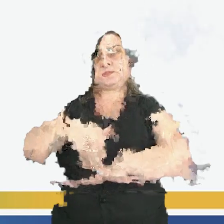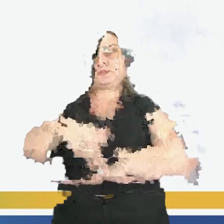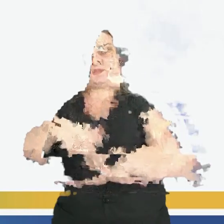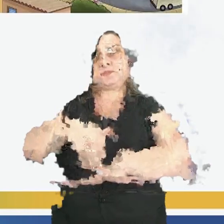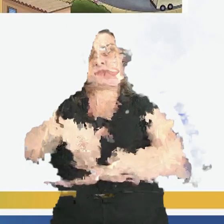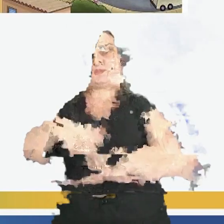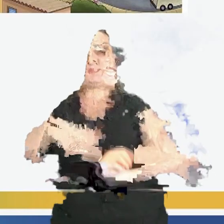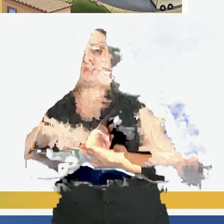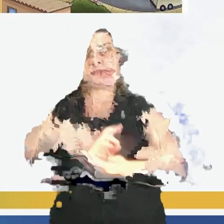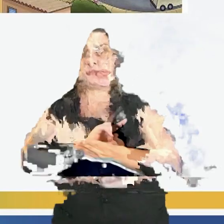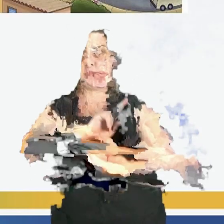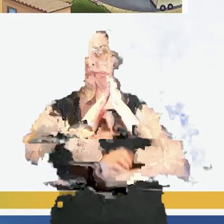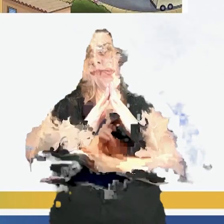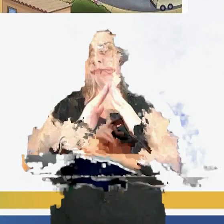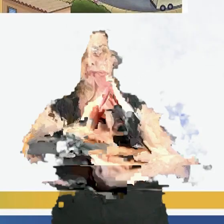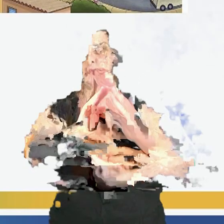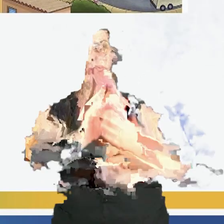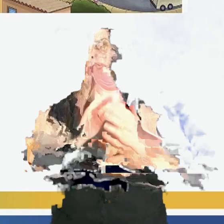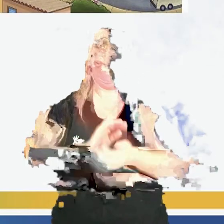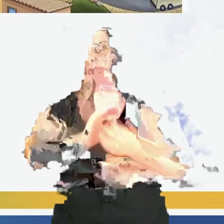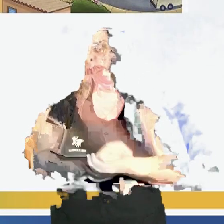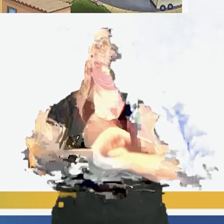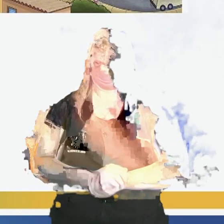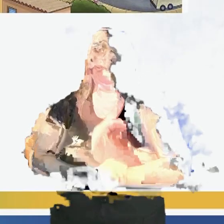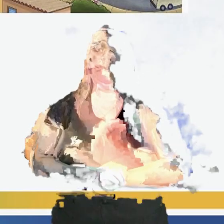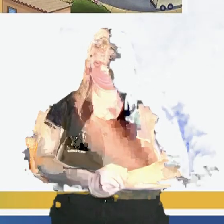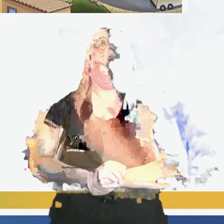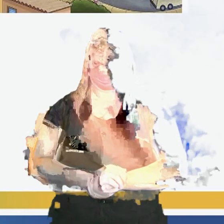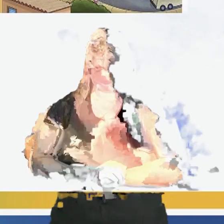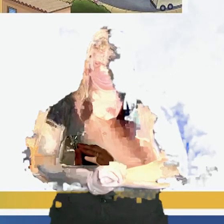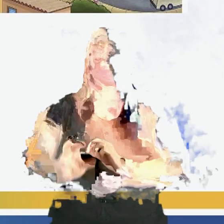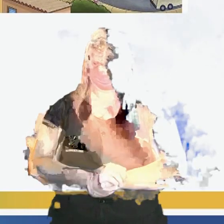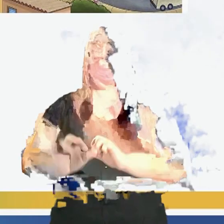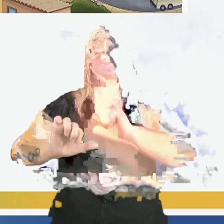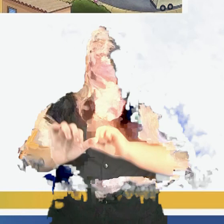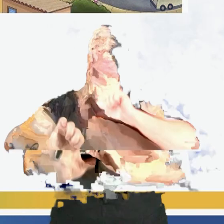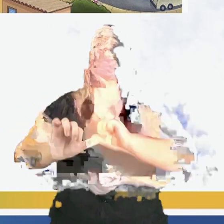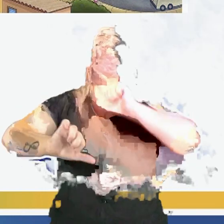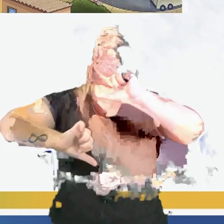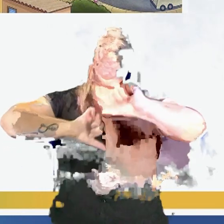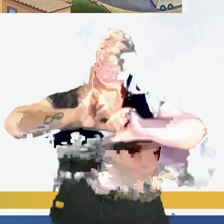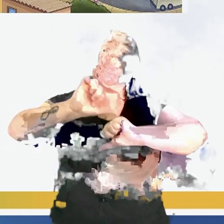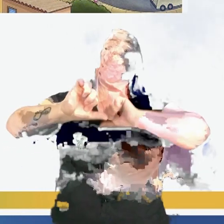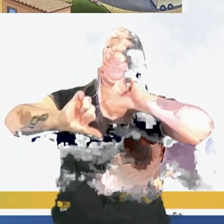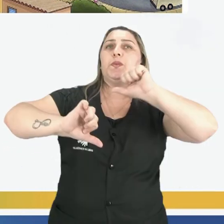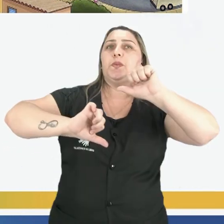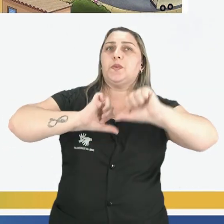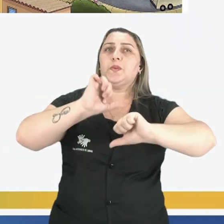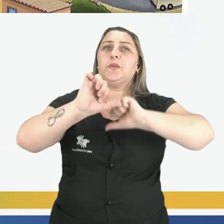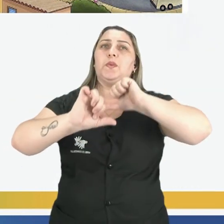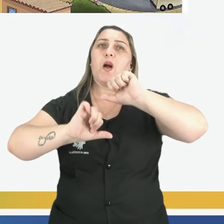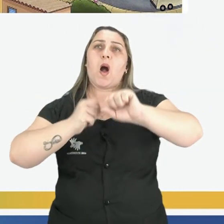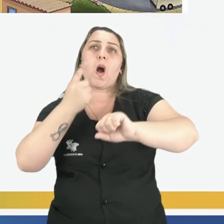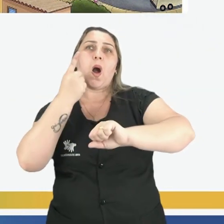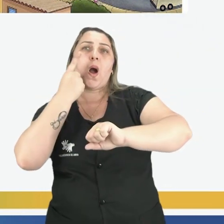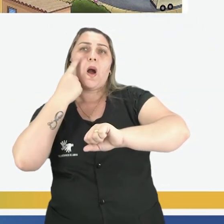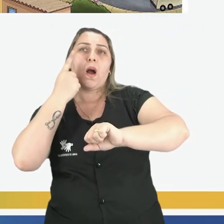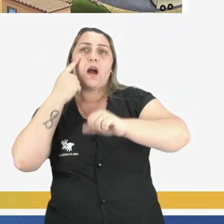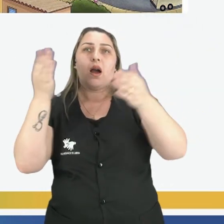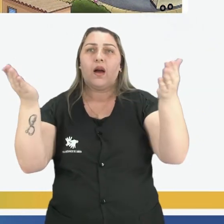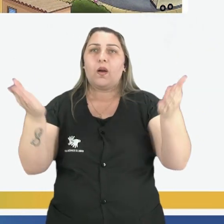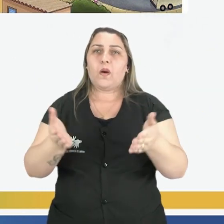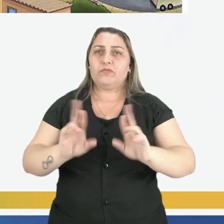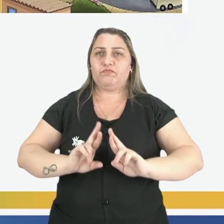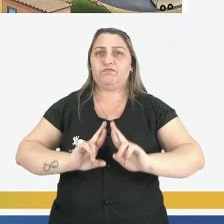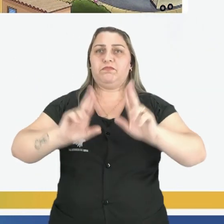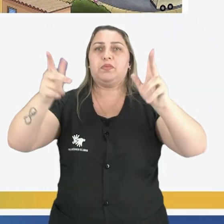várias moradias e ela continuou modificando. Olha como está agora, diferente da segunda